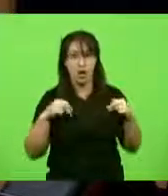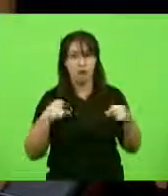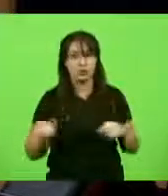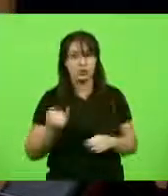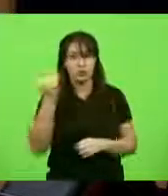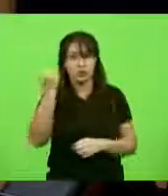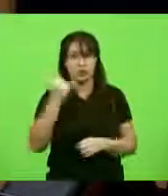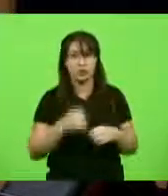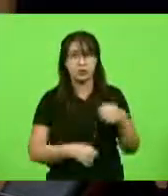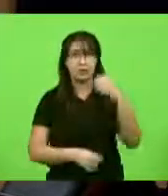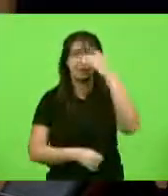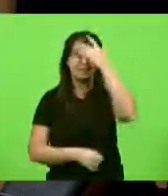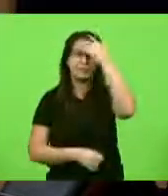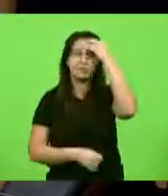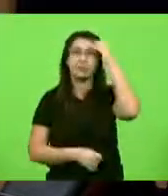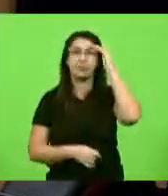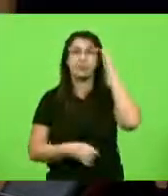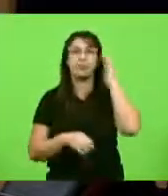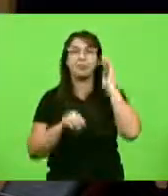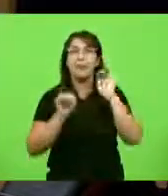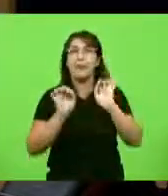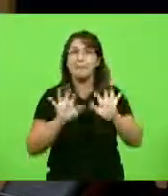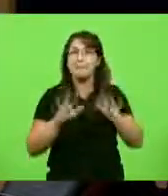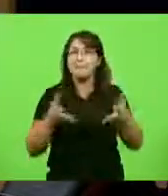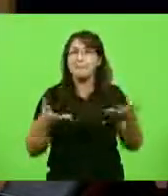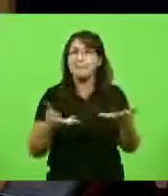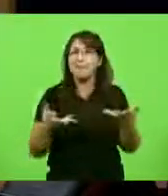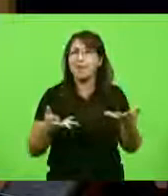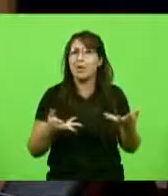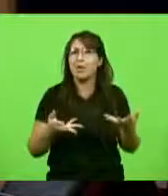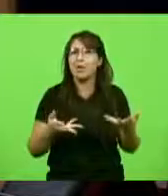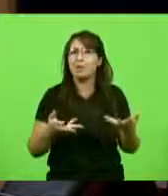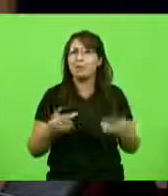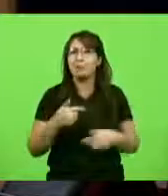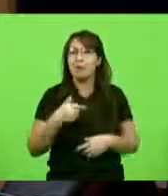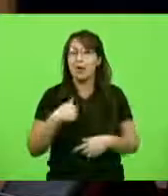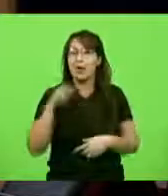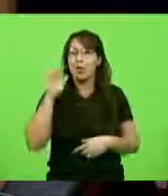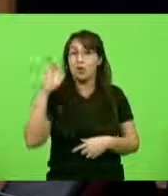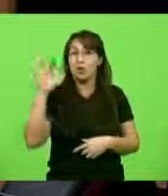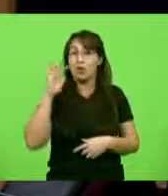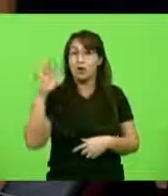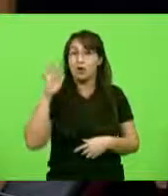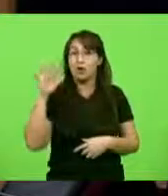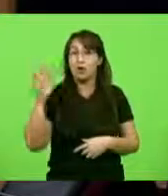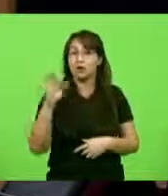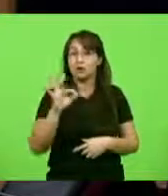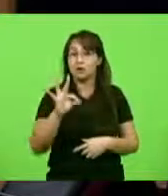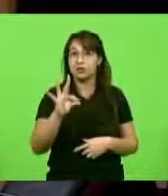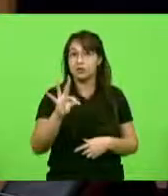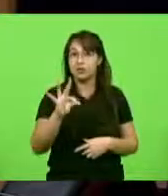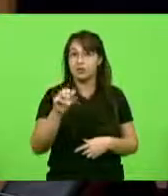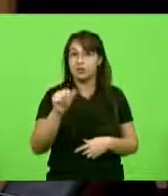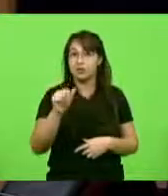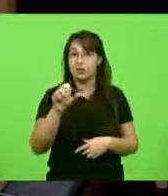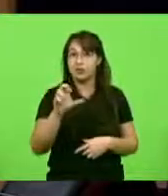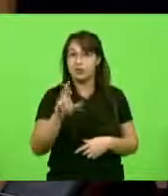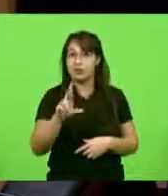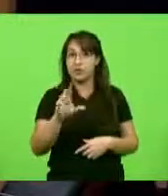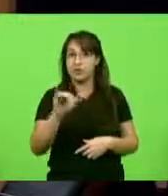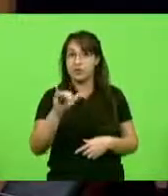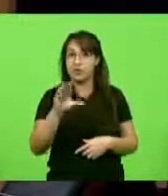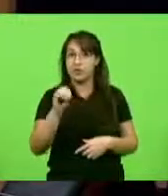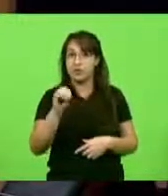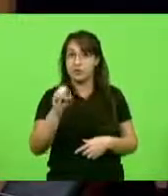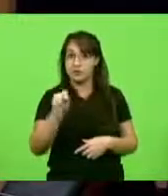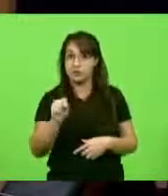Agora, poxa, imagina, eu me coloco na posição do Tarcísio de Freitas, né? Recebeu lá o governador,